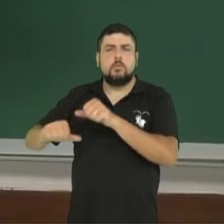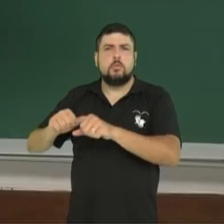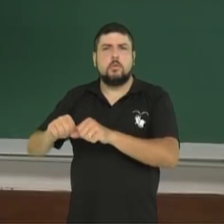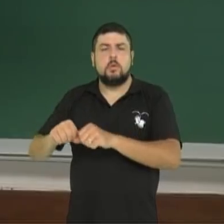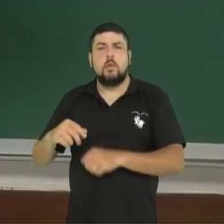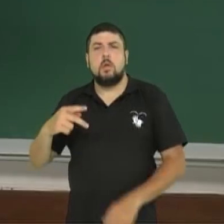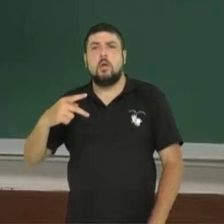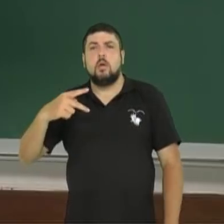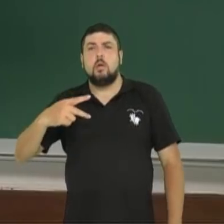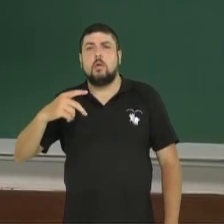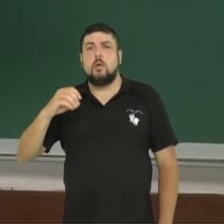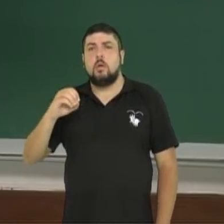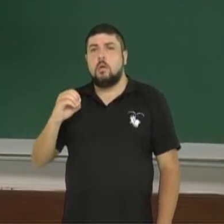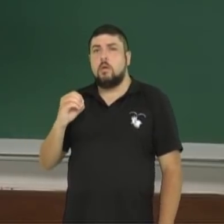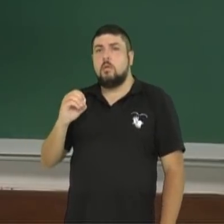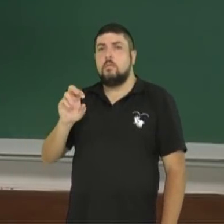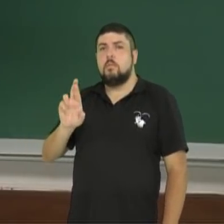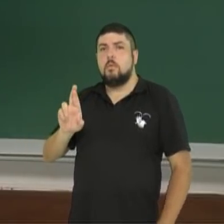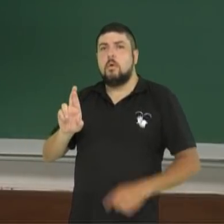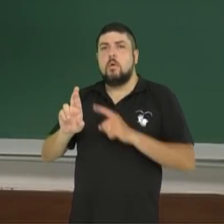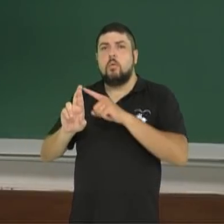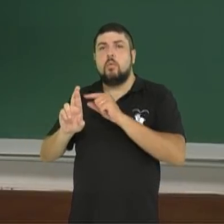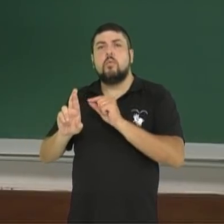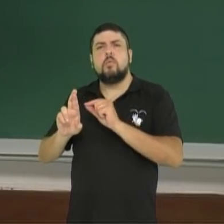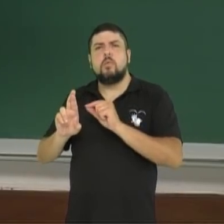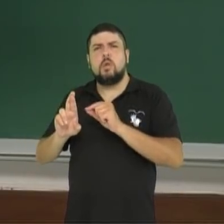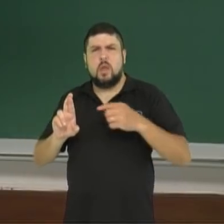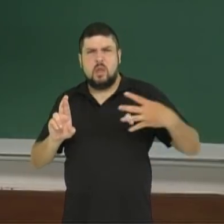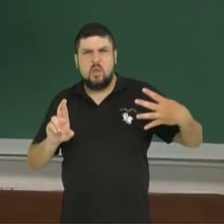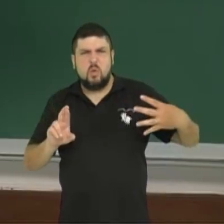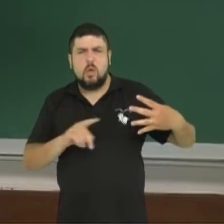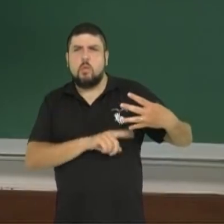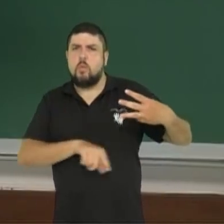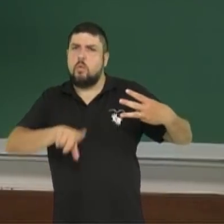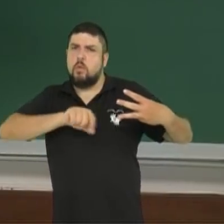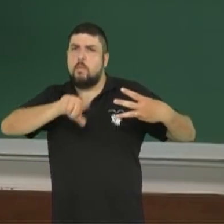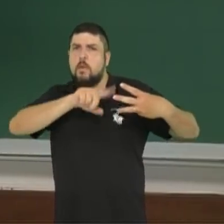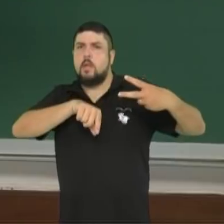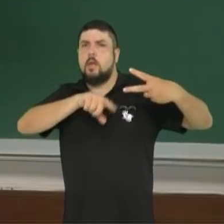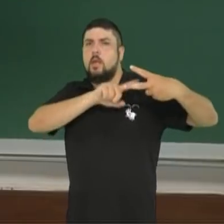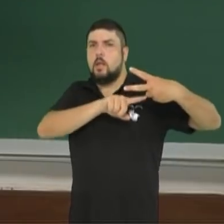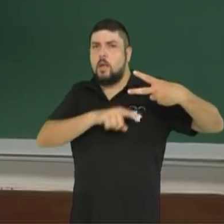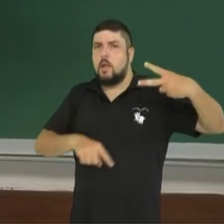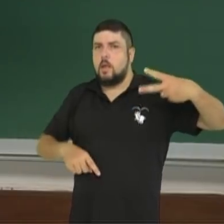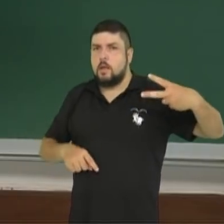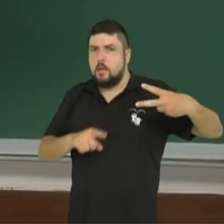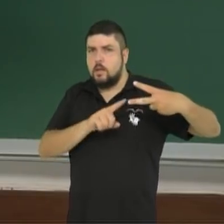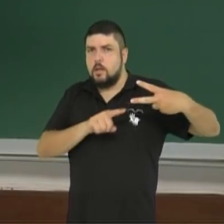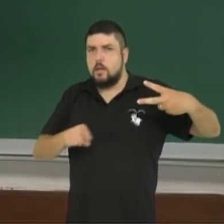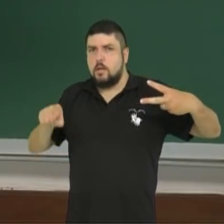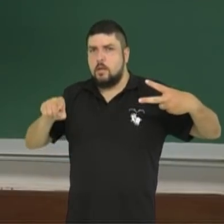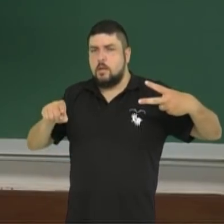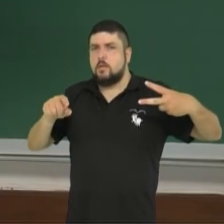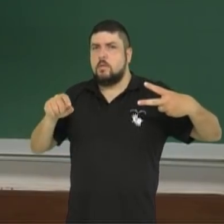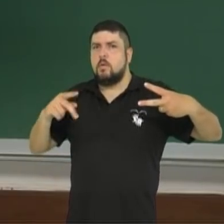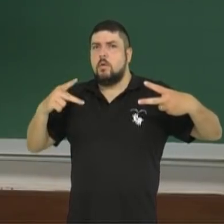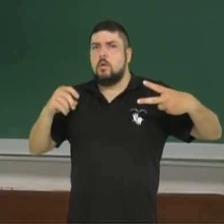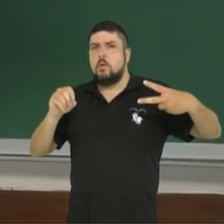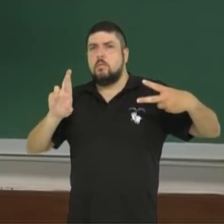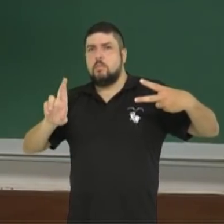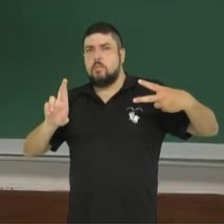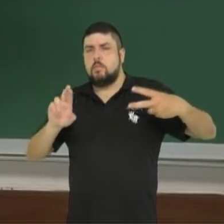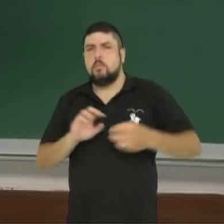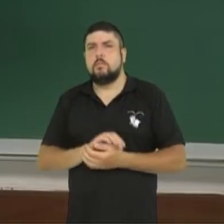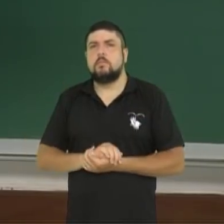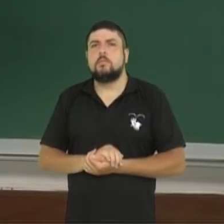conjugação pertence o verbo por? A segunda conjugação, né? Porque está ligado lá com o poente, né? Então, virou com o